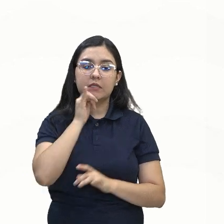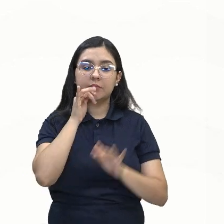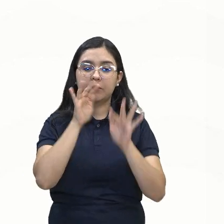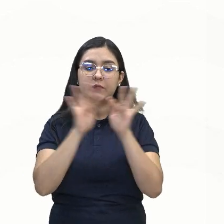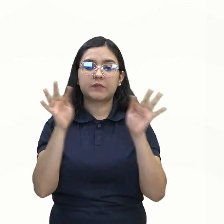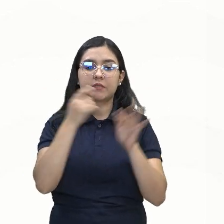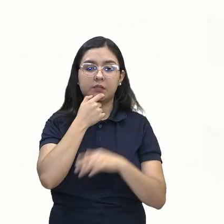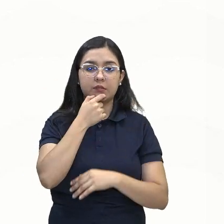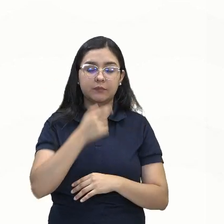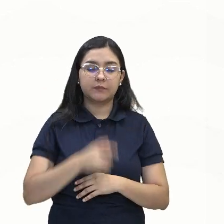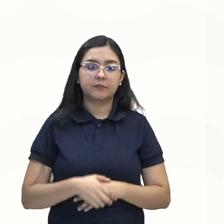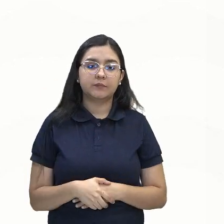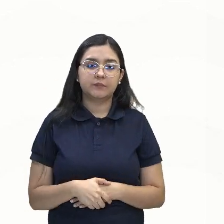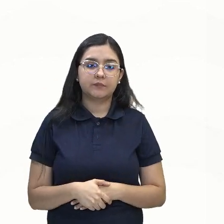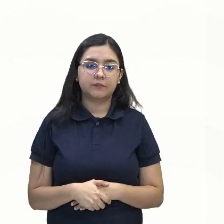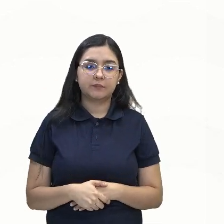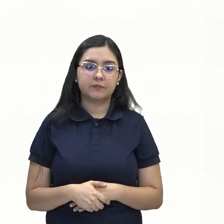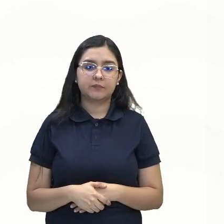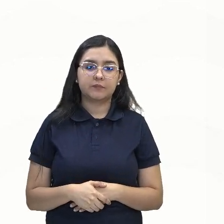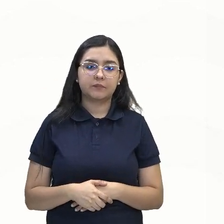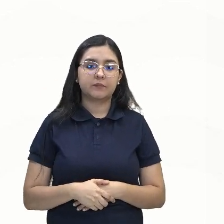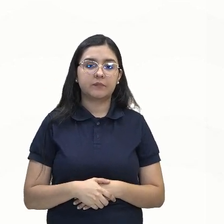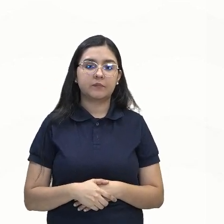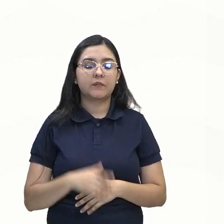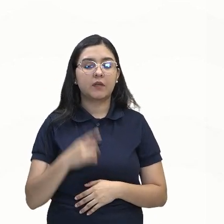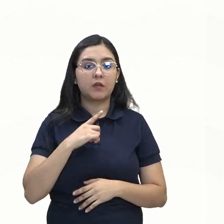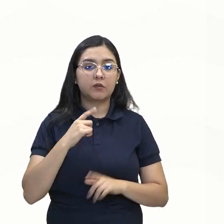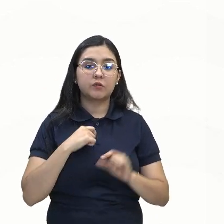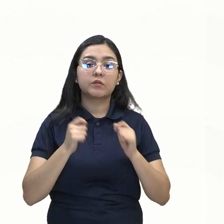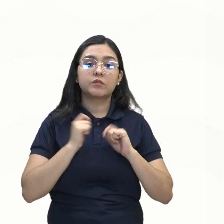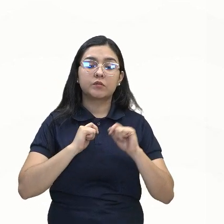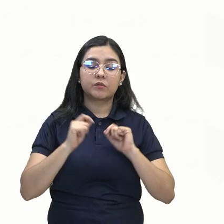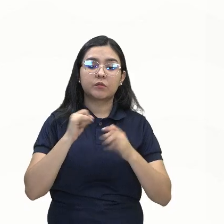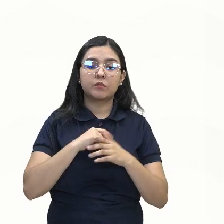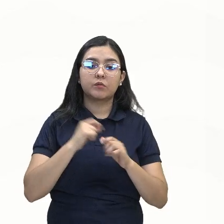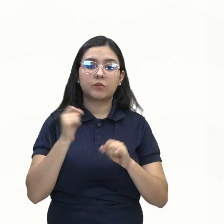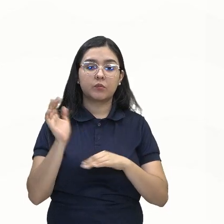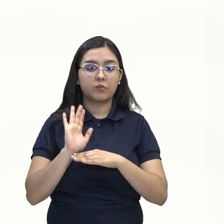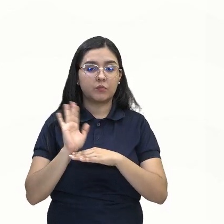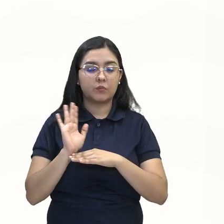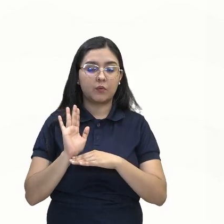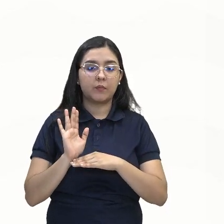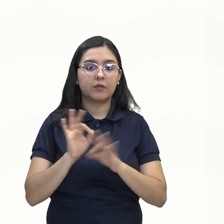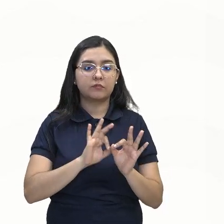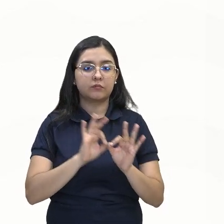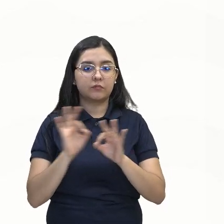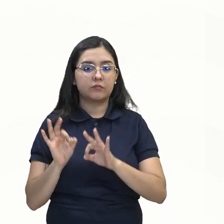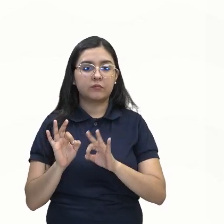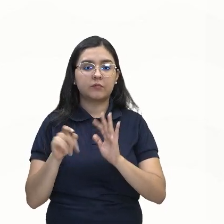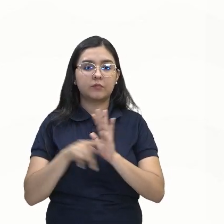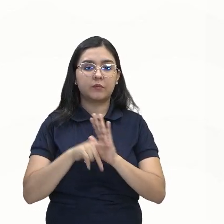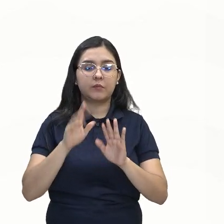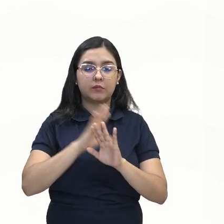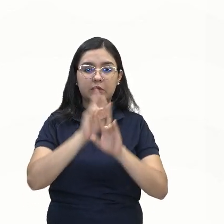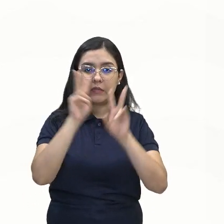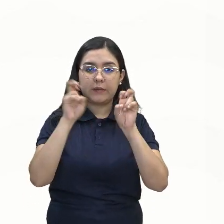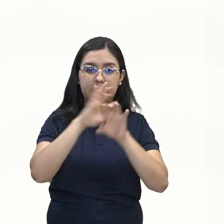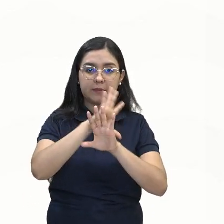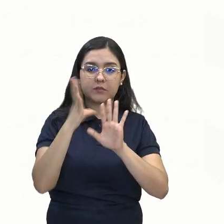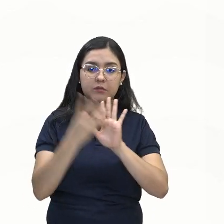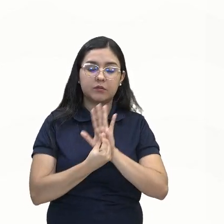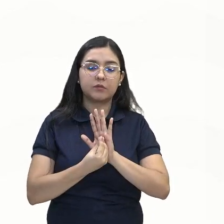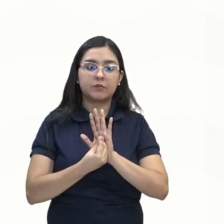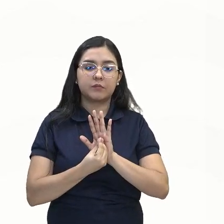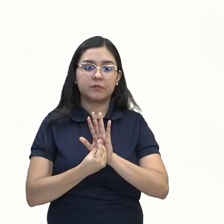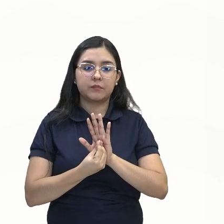about the Amazon documentary. Eu estou muito animado com o documentário da Amazônia, sobre a Amazônia. E aqui a